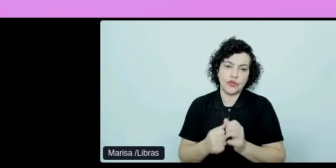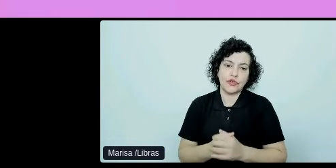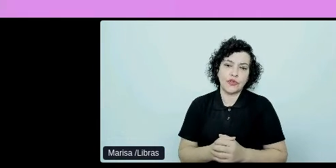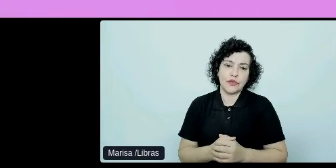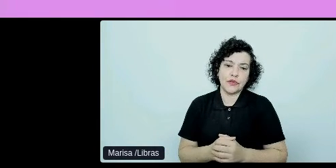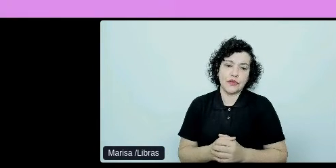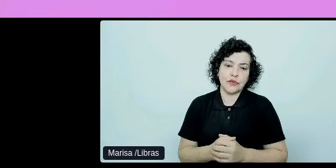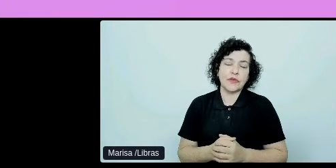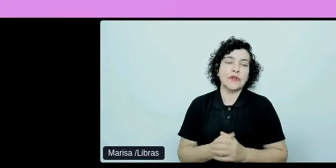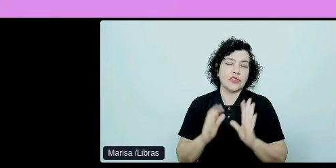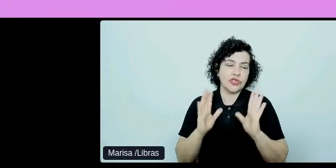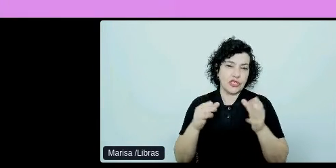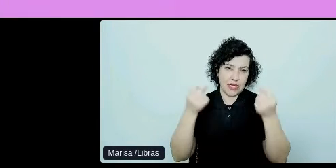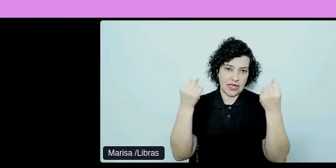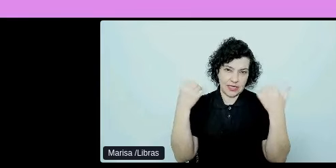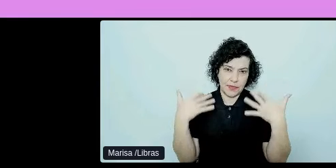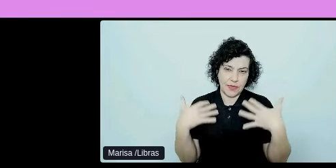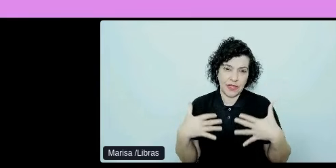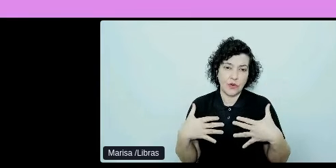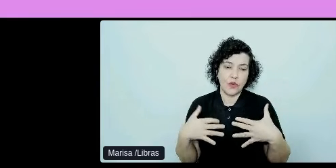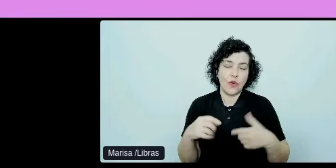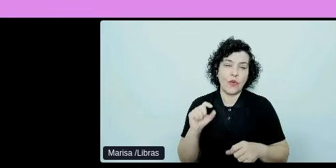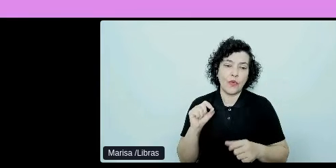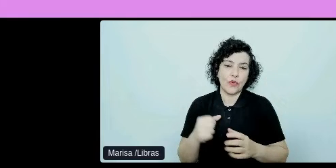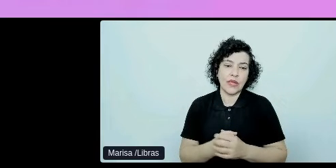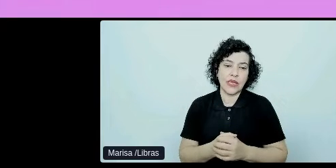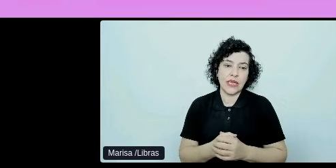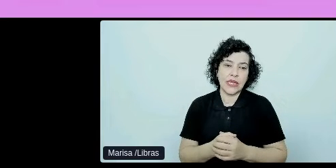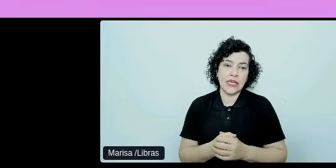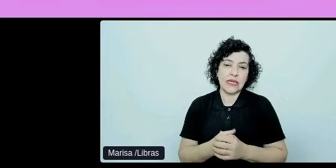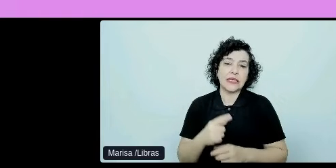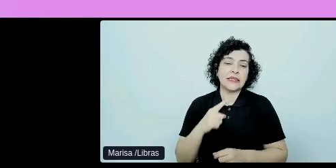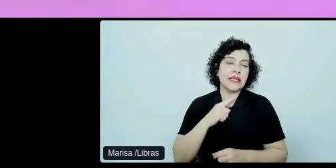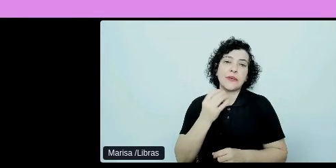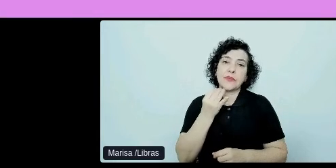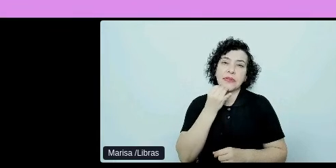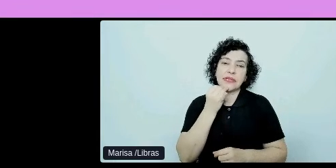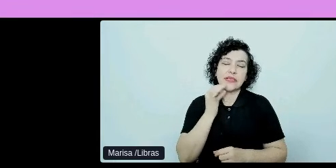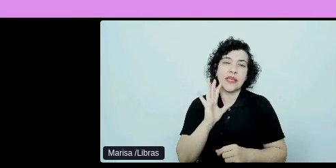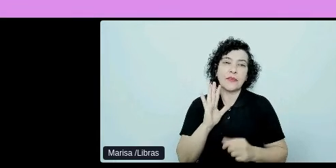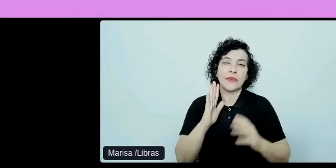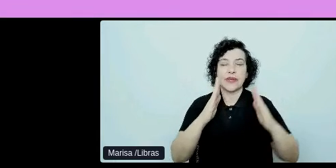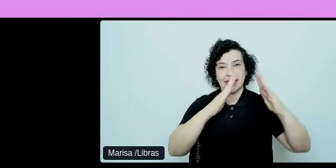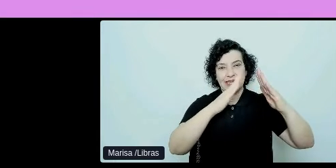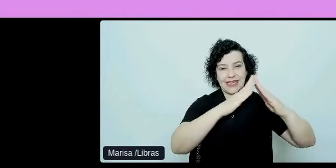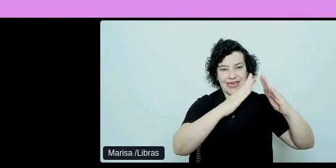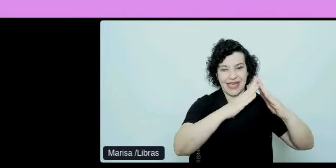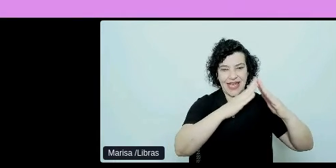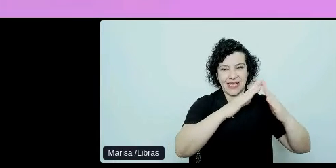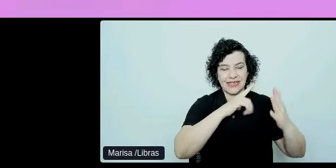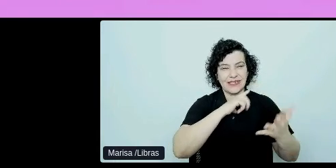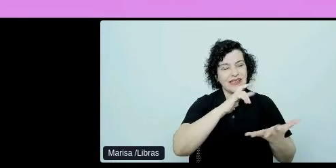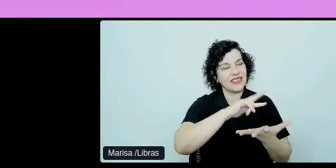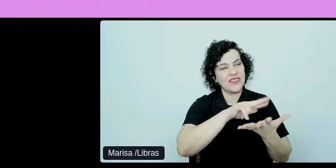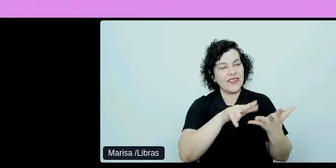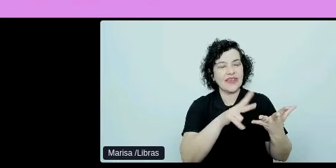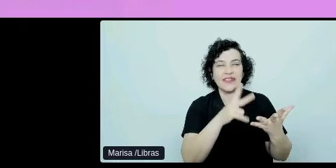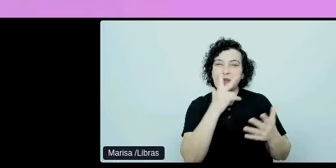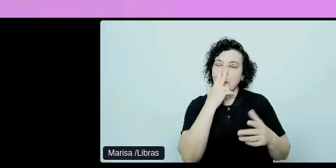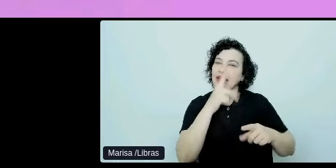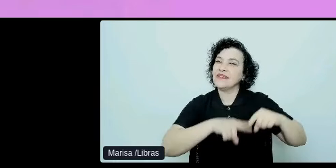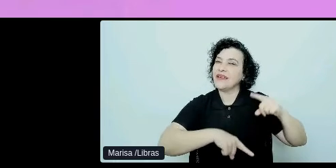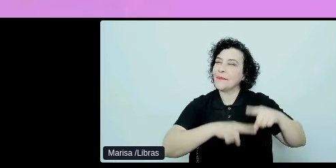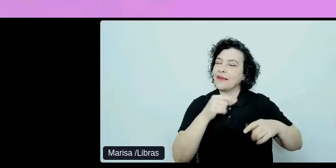Vanessa citou, a gente tem muito... a gente tem coisas em casa parecem brinquedos, mas meio que são brinquedos, né?